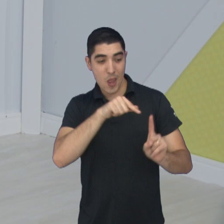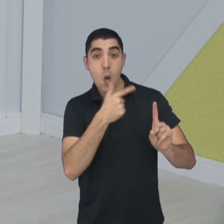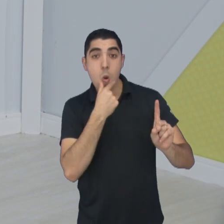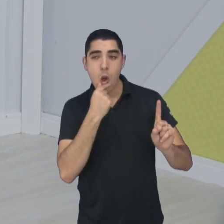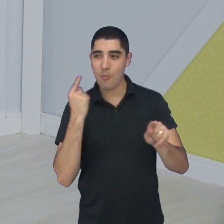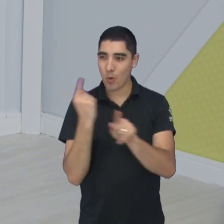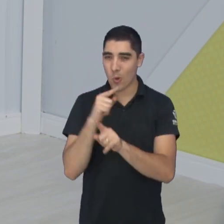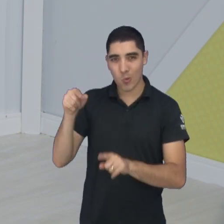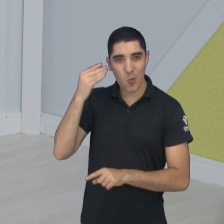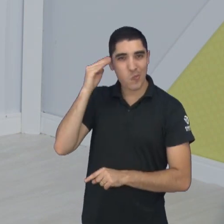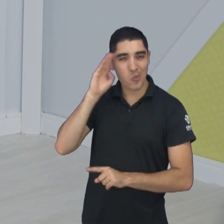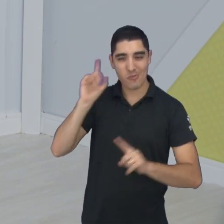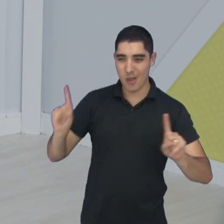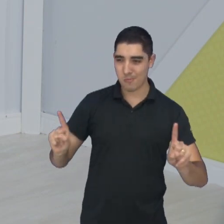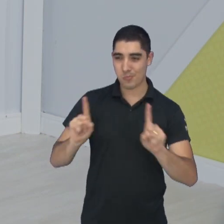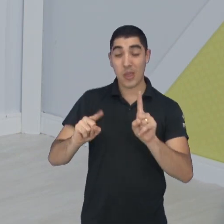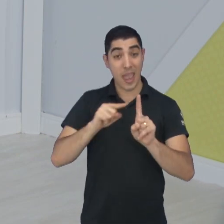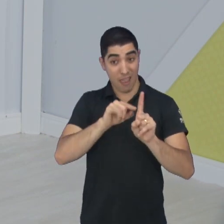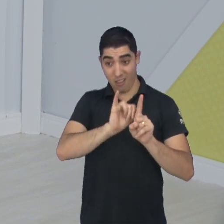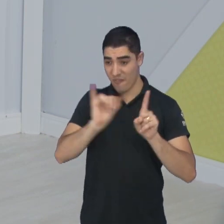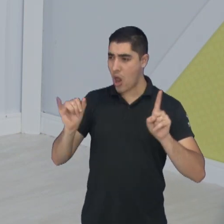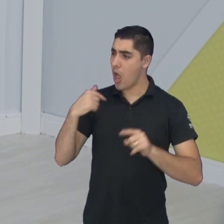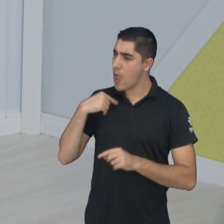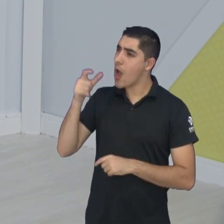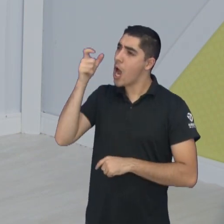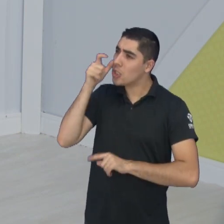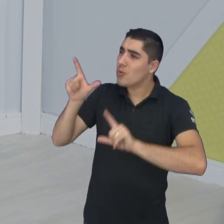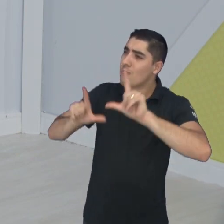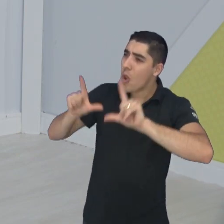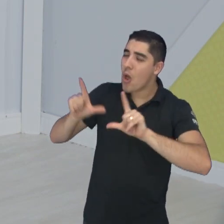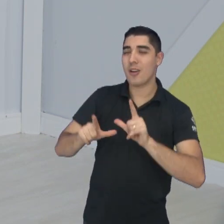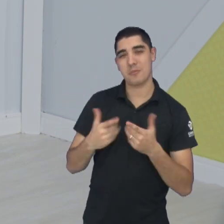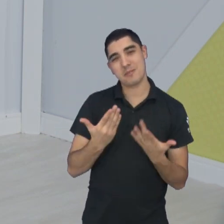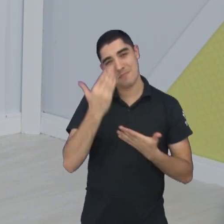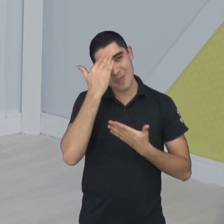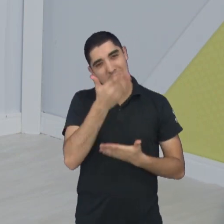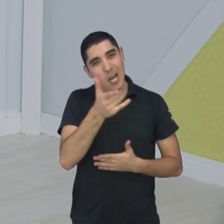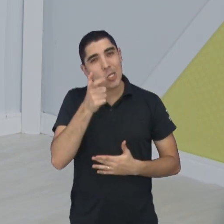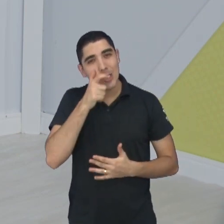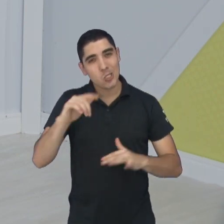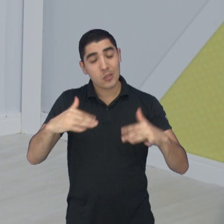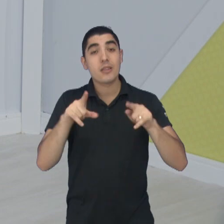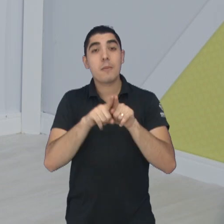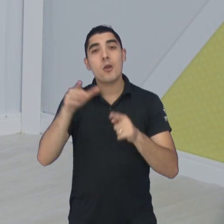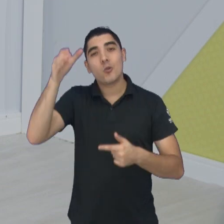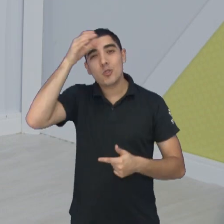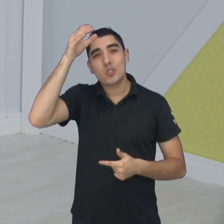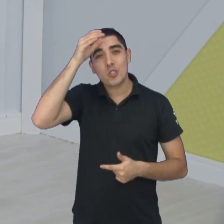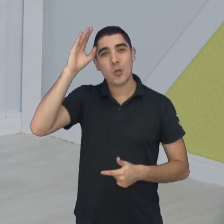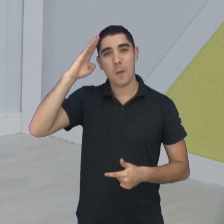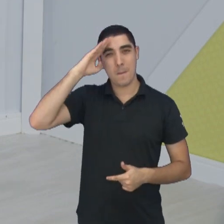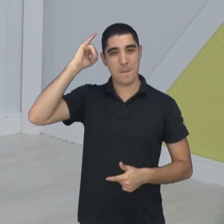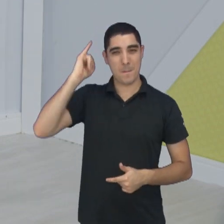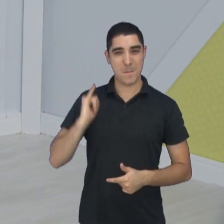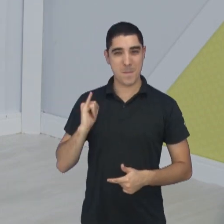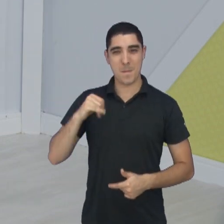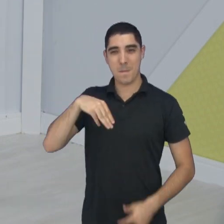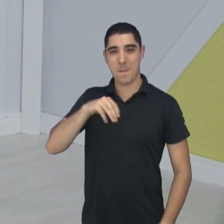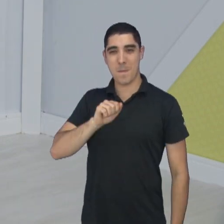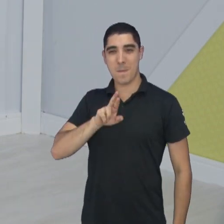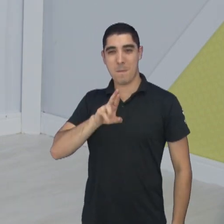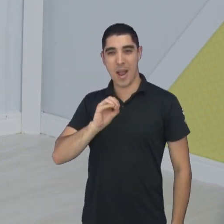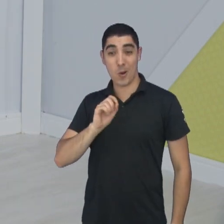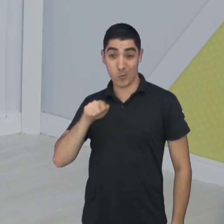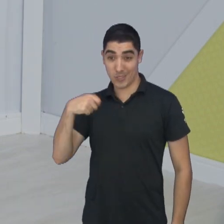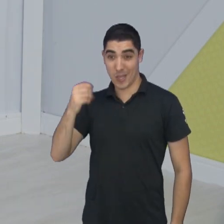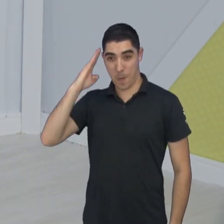foto, falou que assiste aqui o nosso Hora do Esporte. Zicão, obrigado pela sua audiência. Um abraço pro tio Mauro também, o tio do nosso Luizão aqui, tá sempre